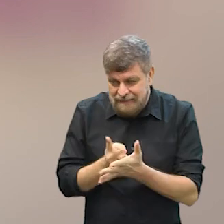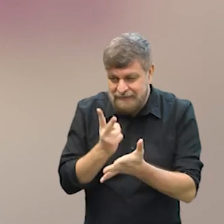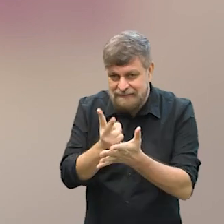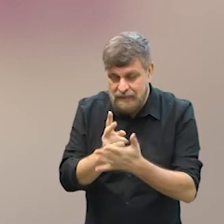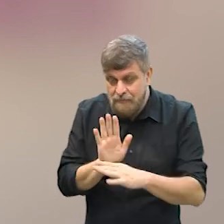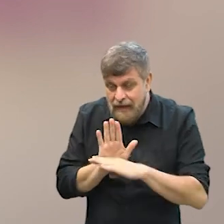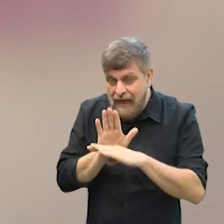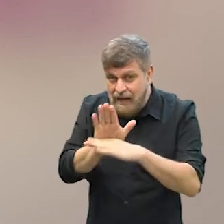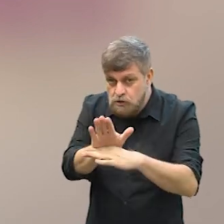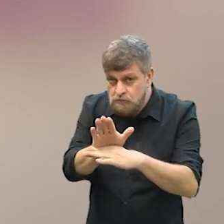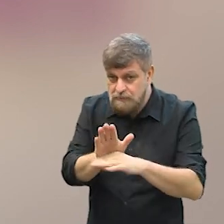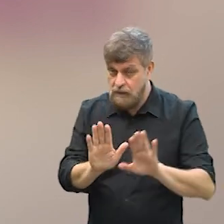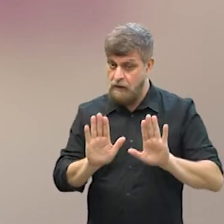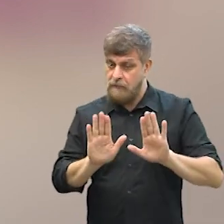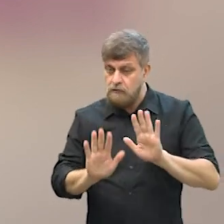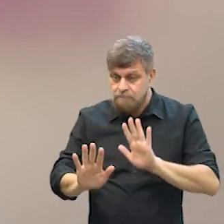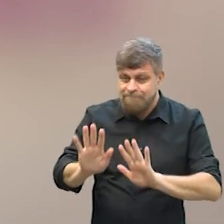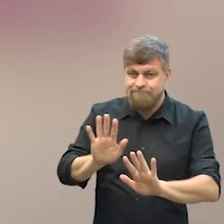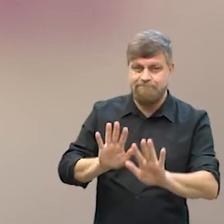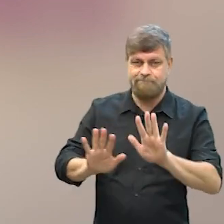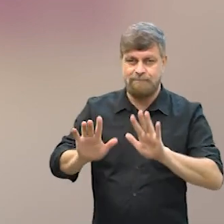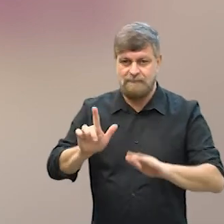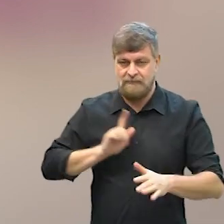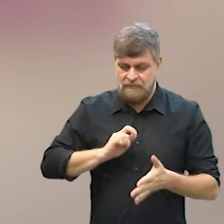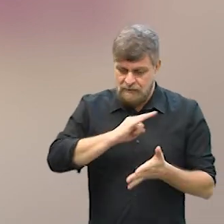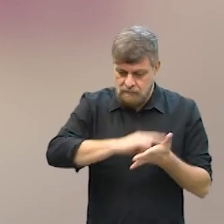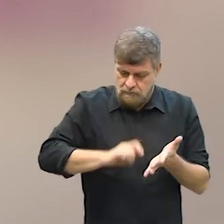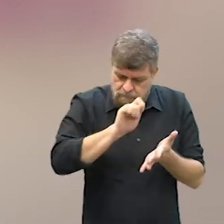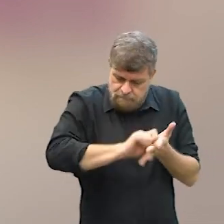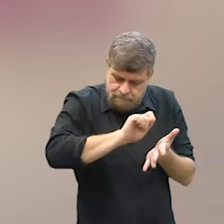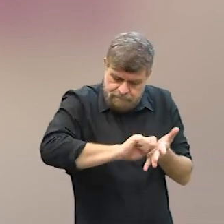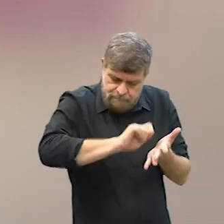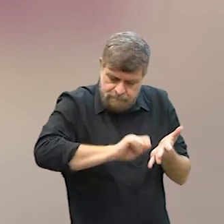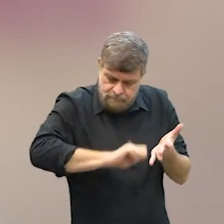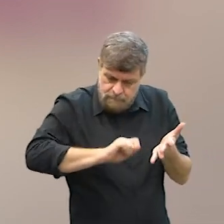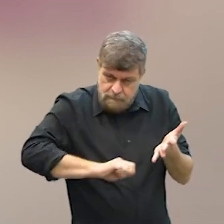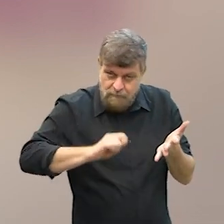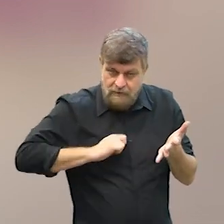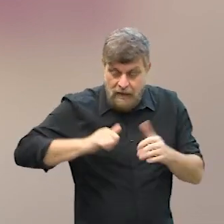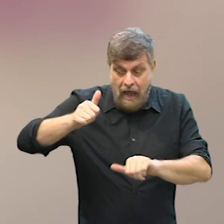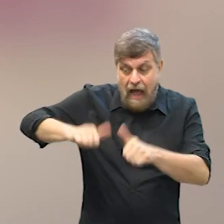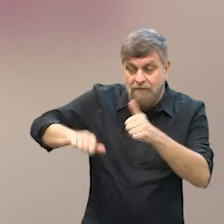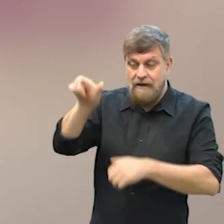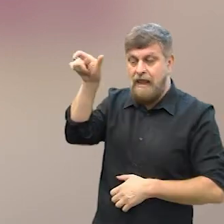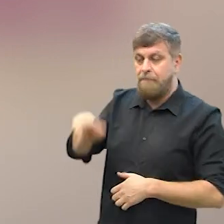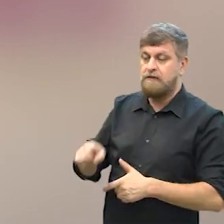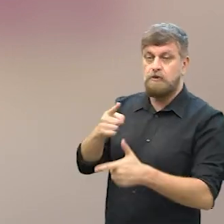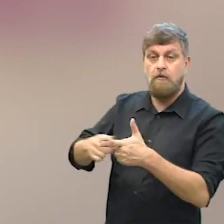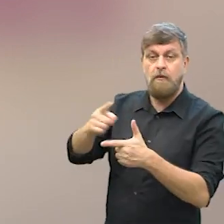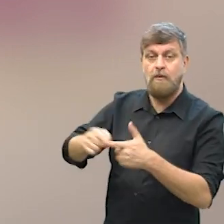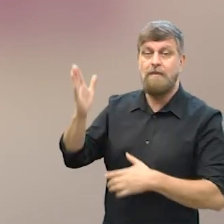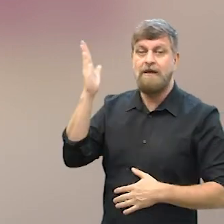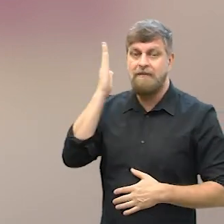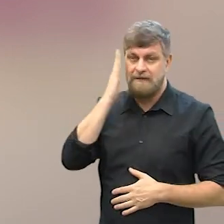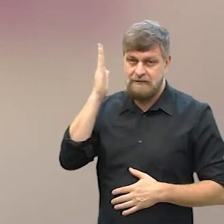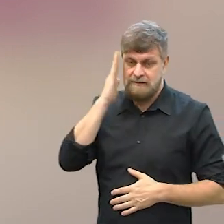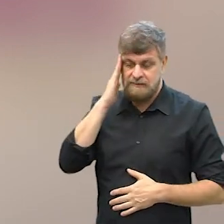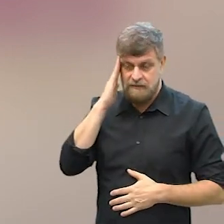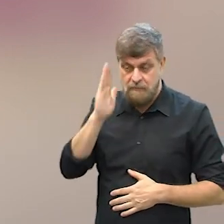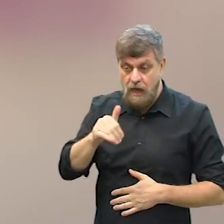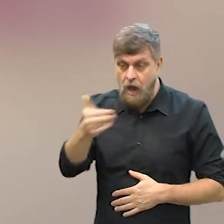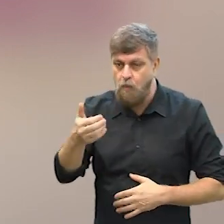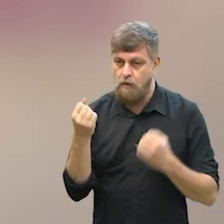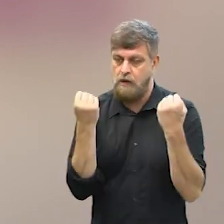sempre benéfica, mas nestes casos, ela tem que ser prescrita conforme o tamanho do problema, ou seja, a